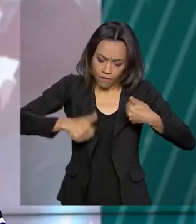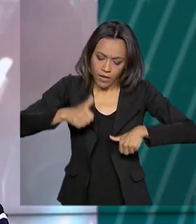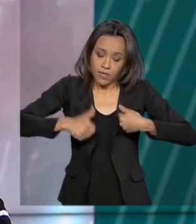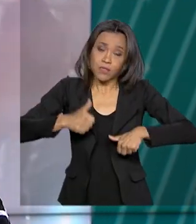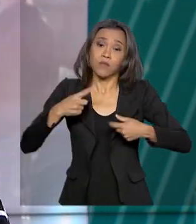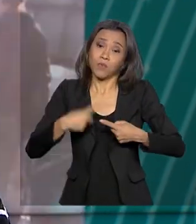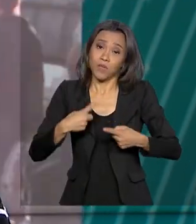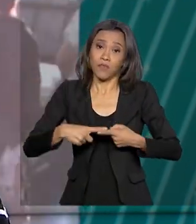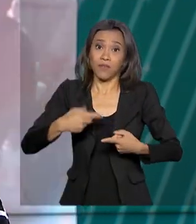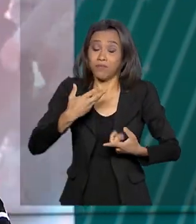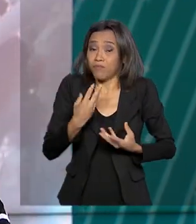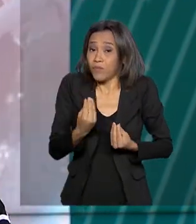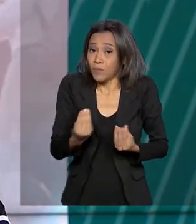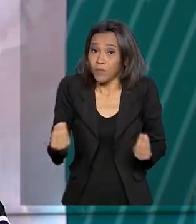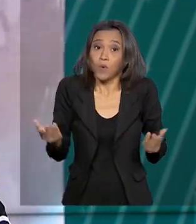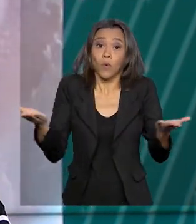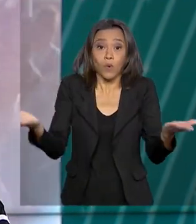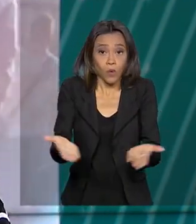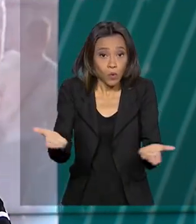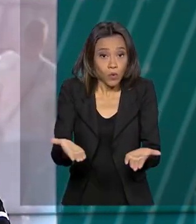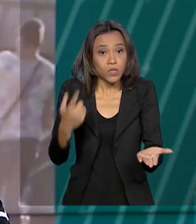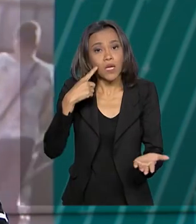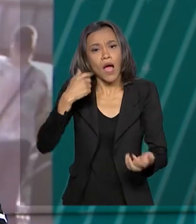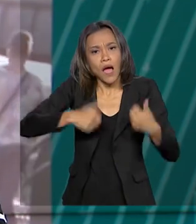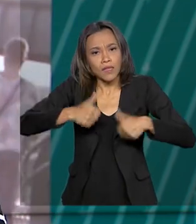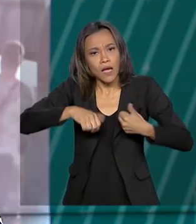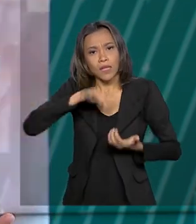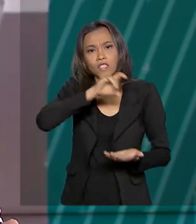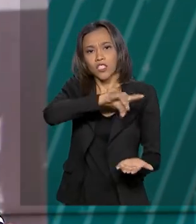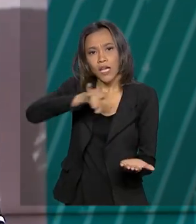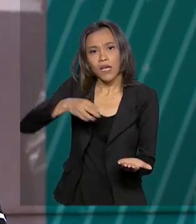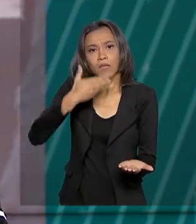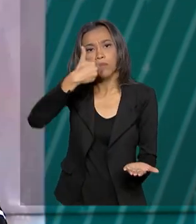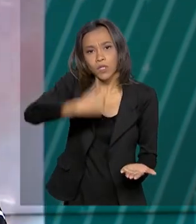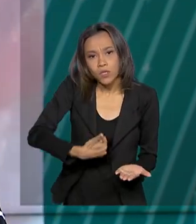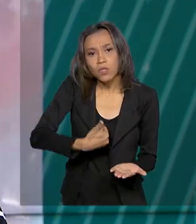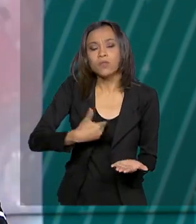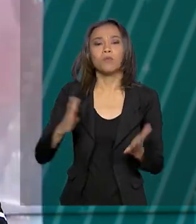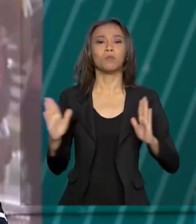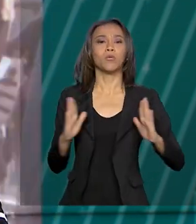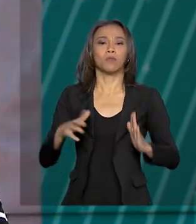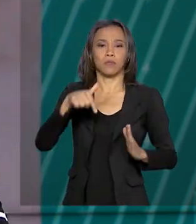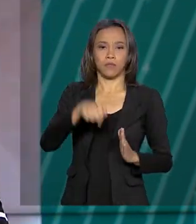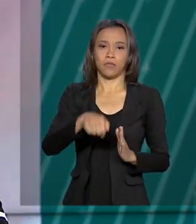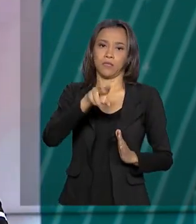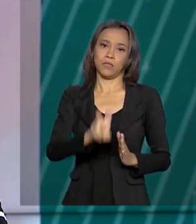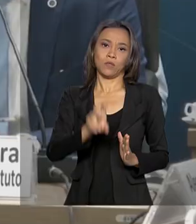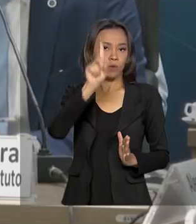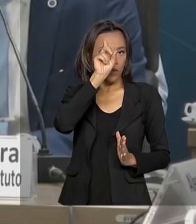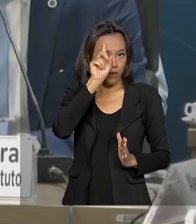demanda pelo produto. Atualmente, a análise de cada pedido dura, em média, 75 dias.